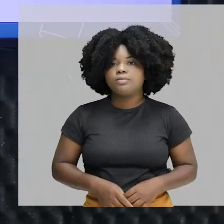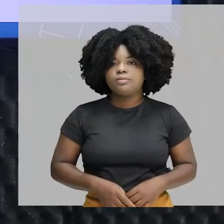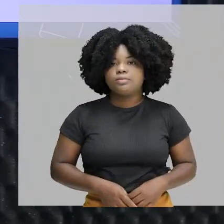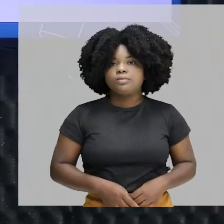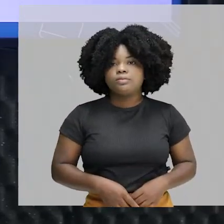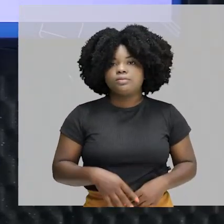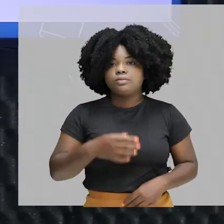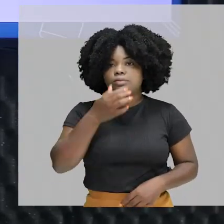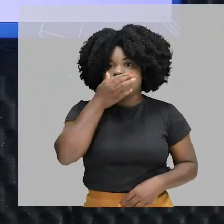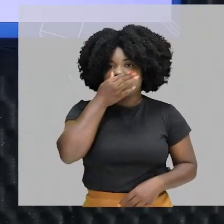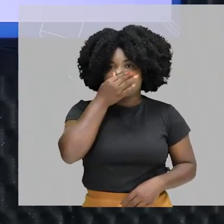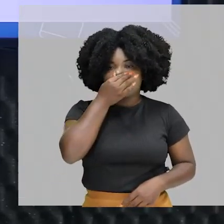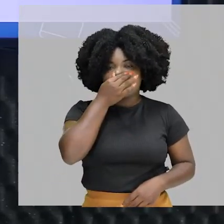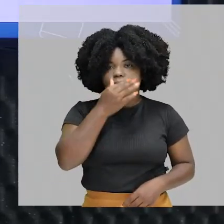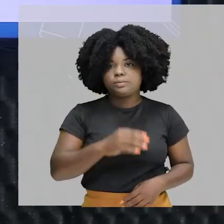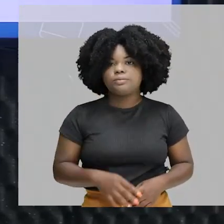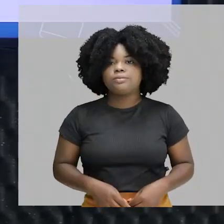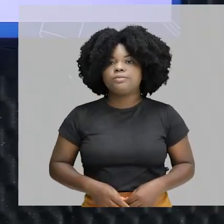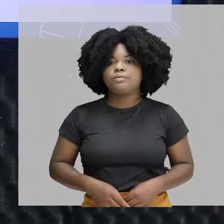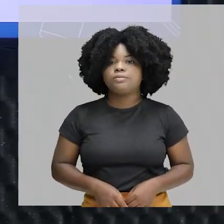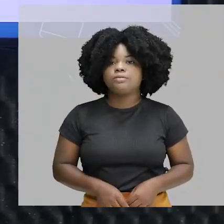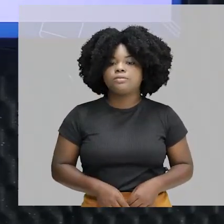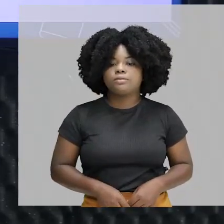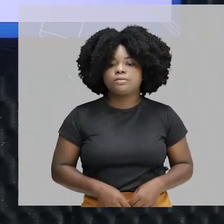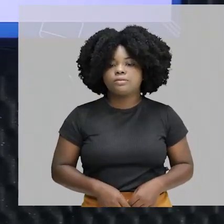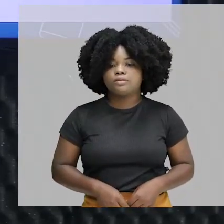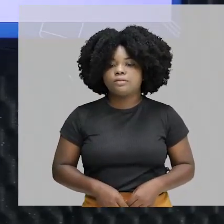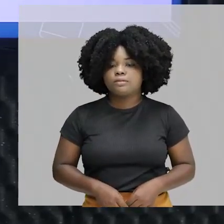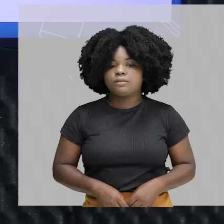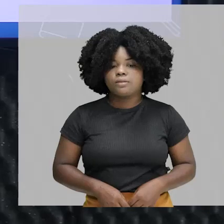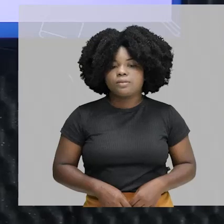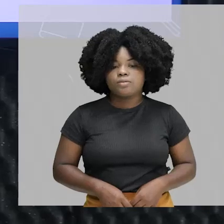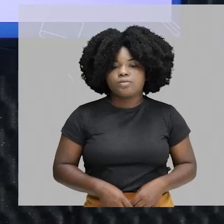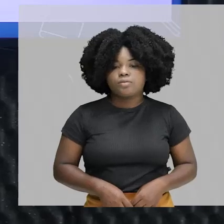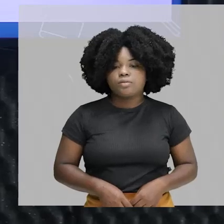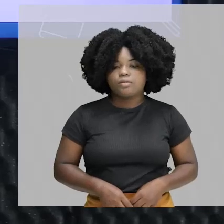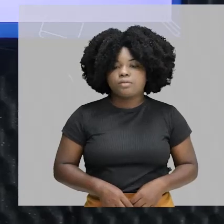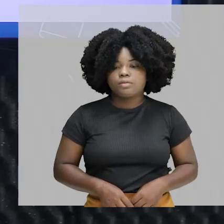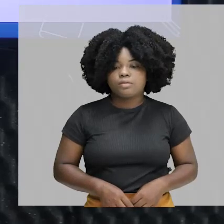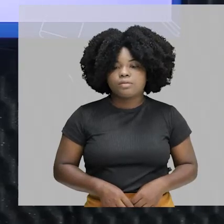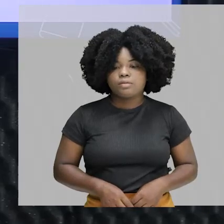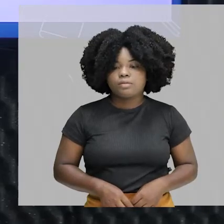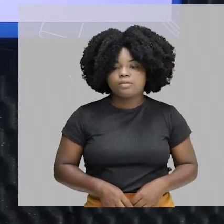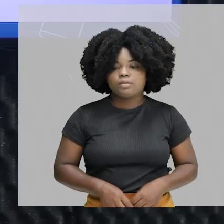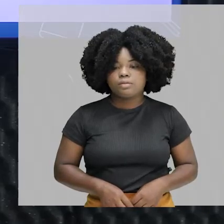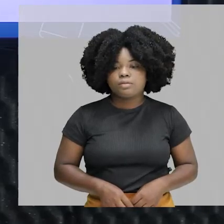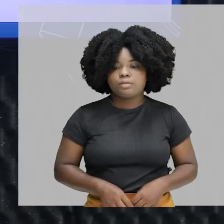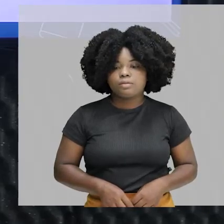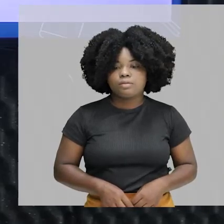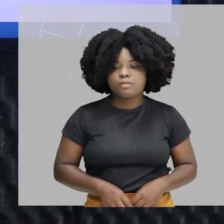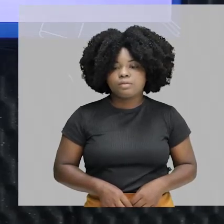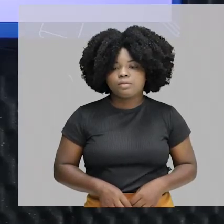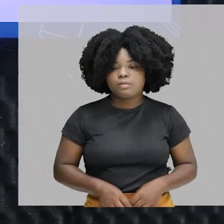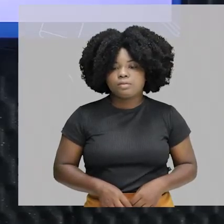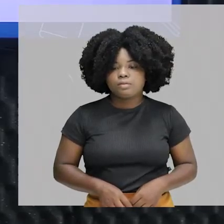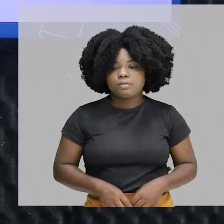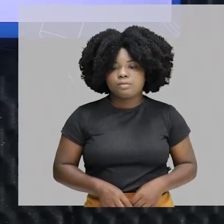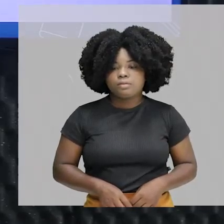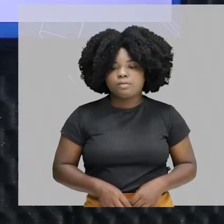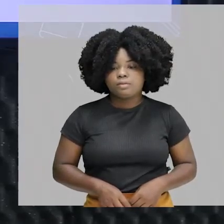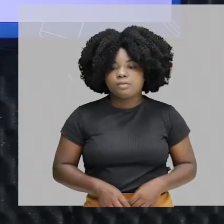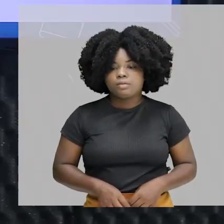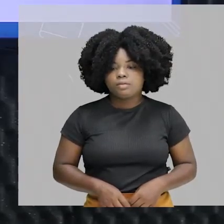distribua 4 números entre 800 e 25 para que a sequência numérica